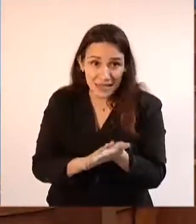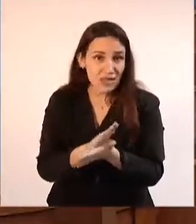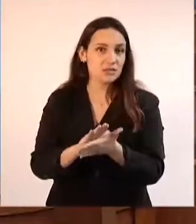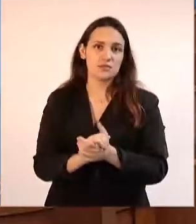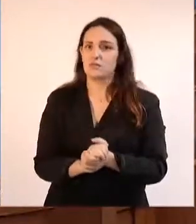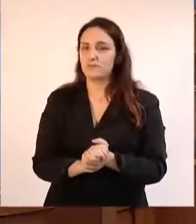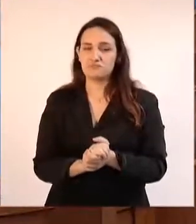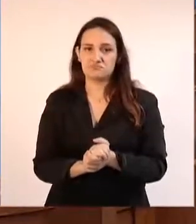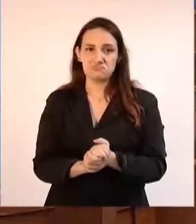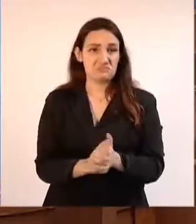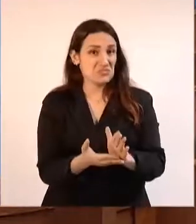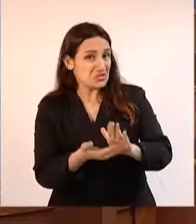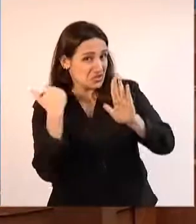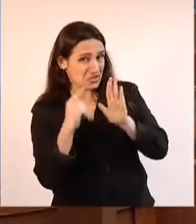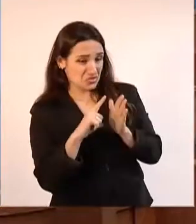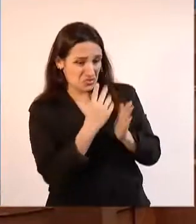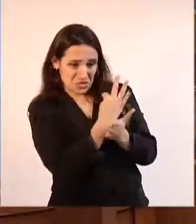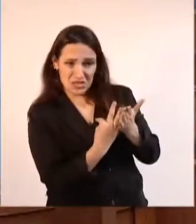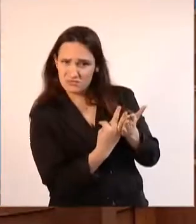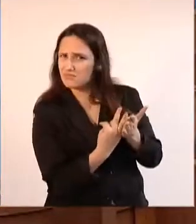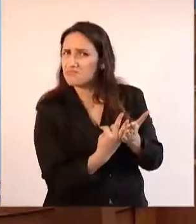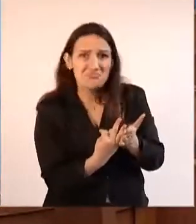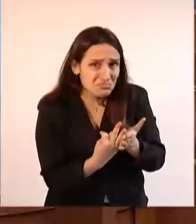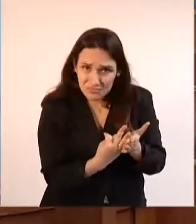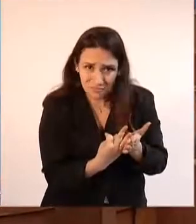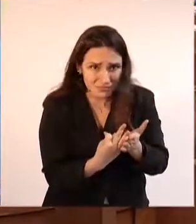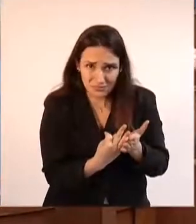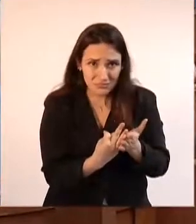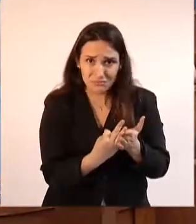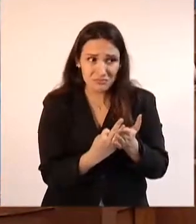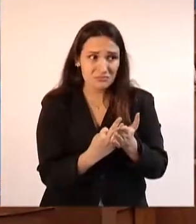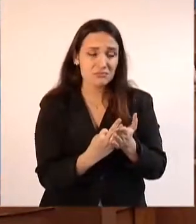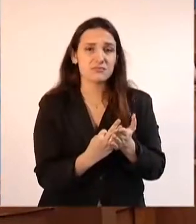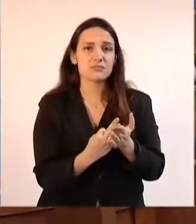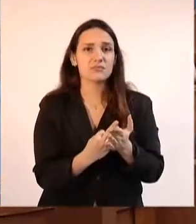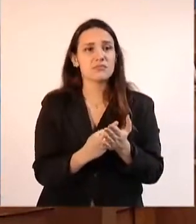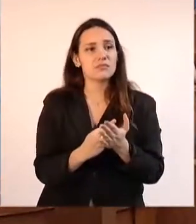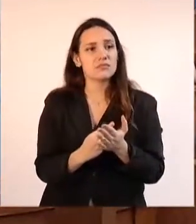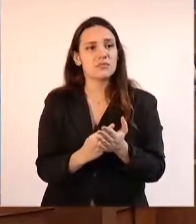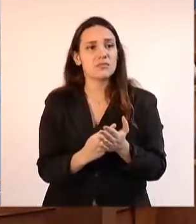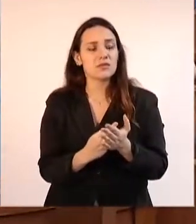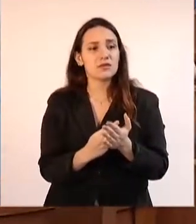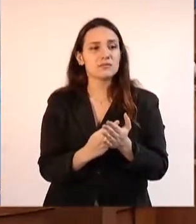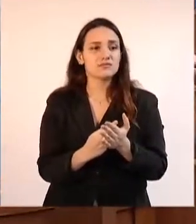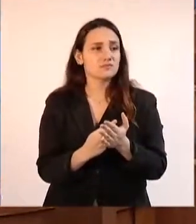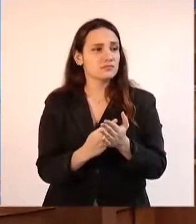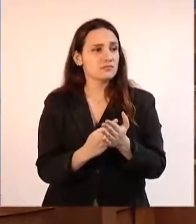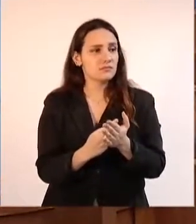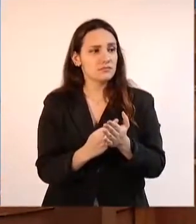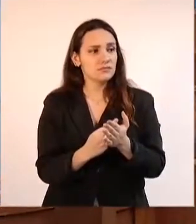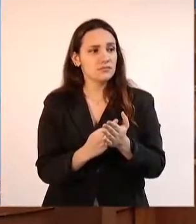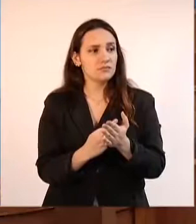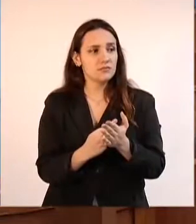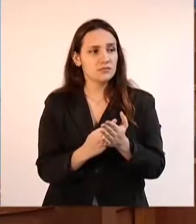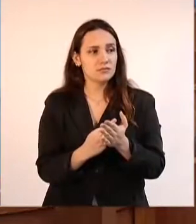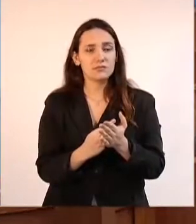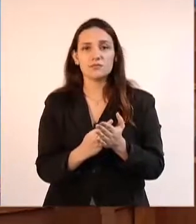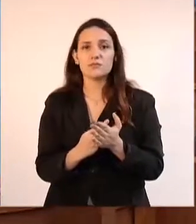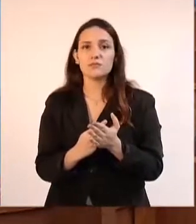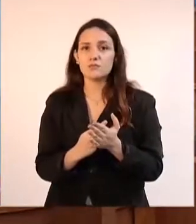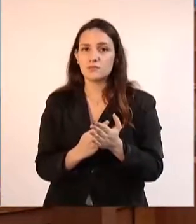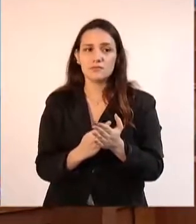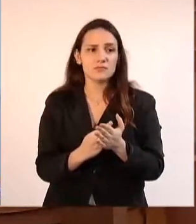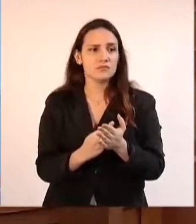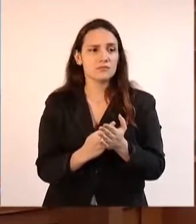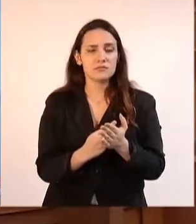retira absolutamente nada. Eu só posso retirar aquilo que o Ministério Público dispõe, deputado Capitão Contar. Se eles não têm, e